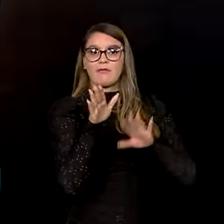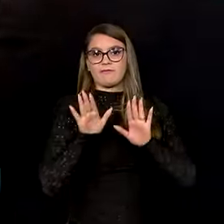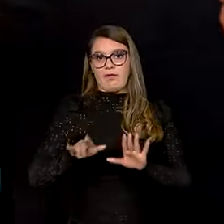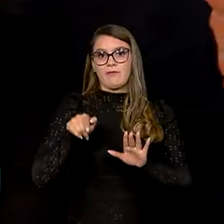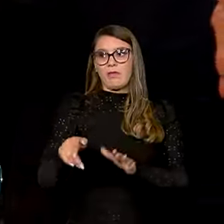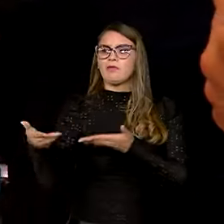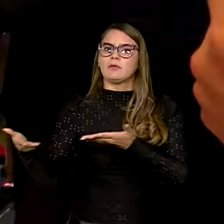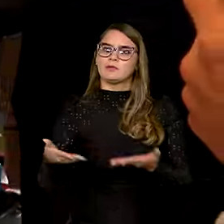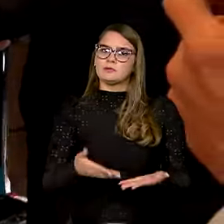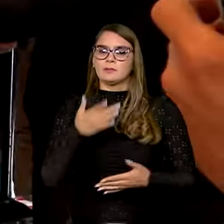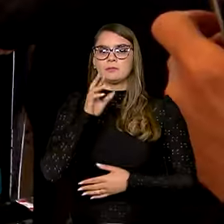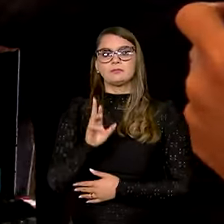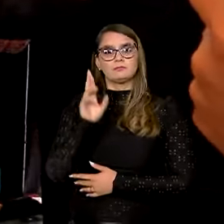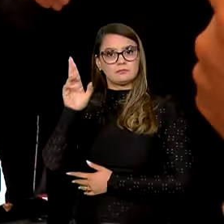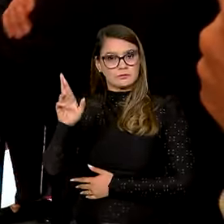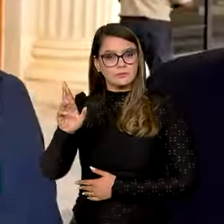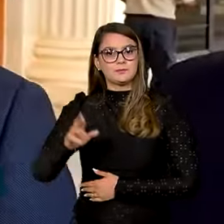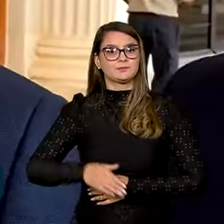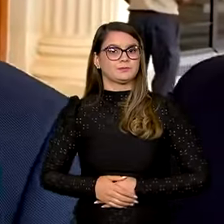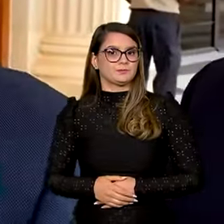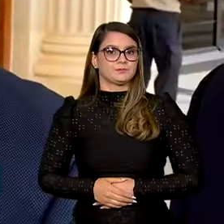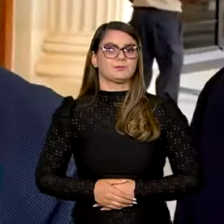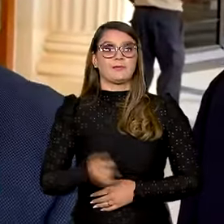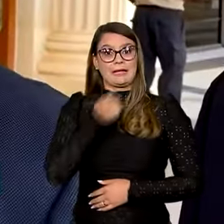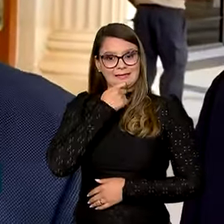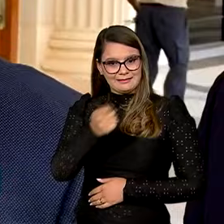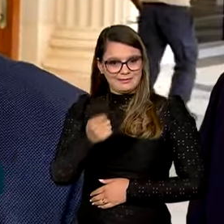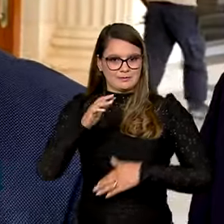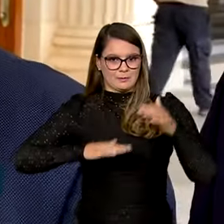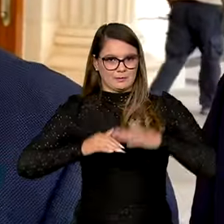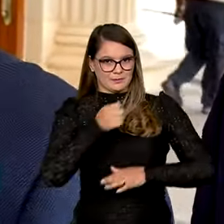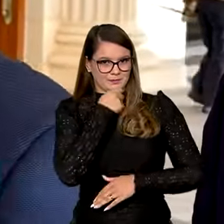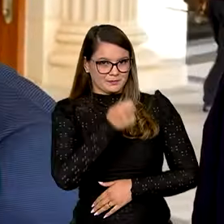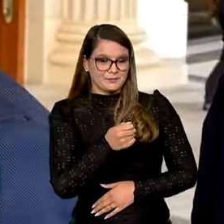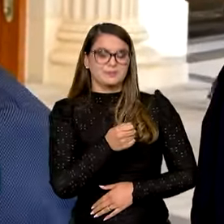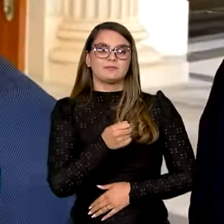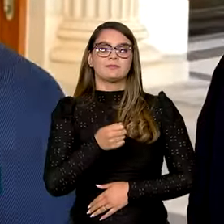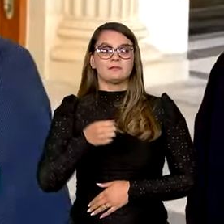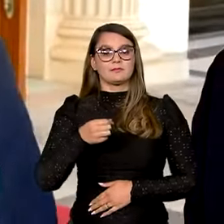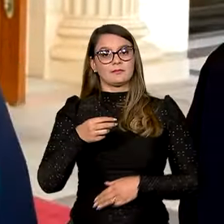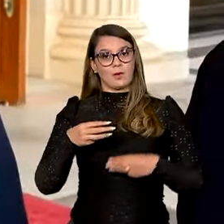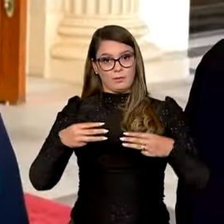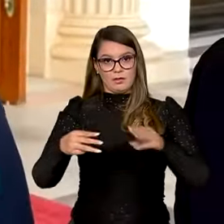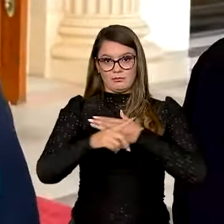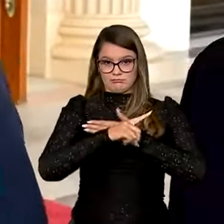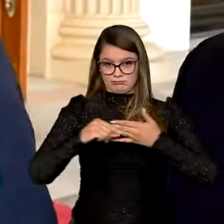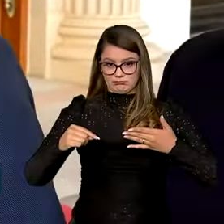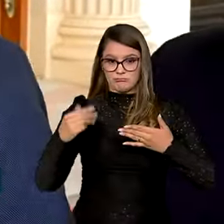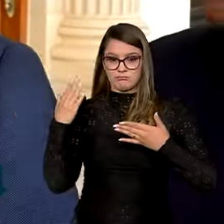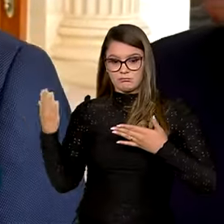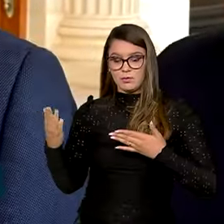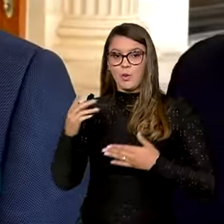foi recepcionado por autoridades sauditas em entrevista à imprensa o ministro da casa civil disse que